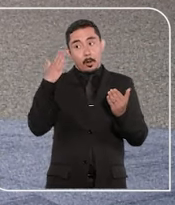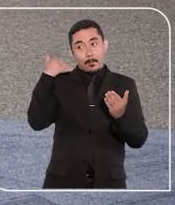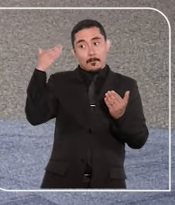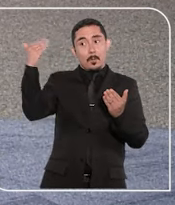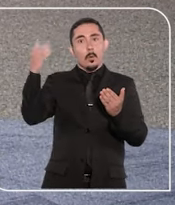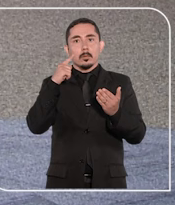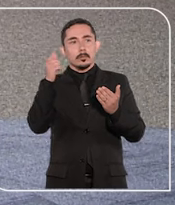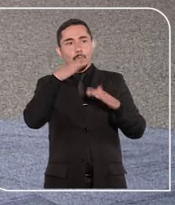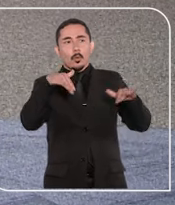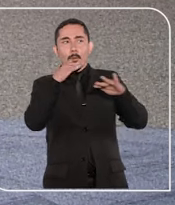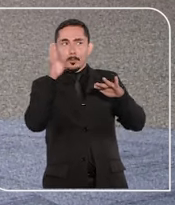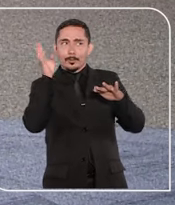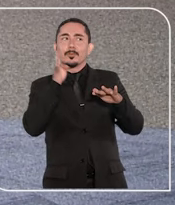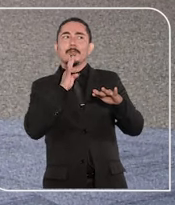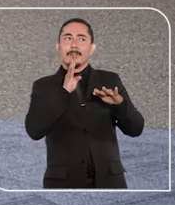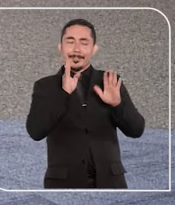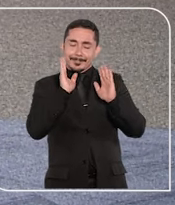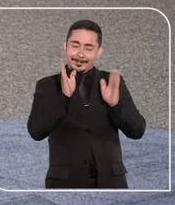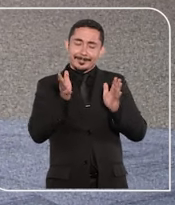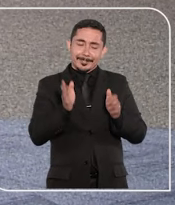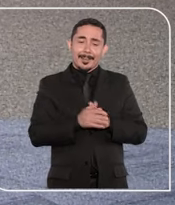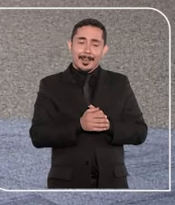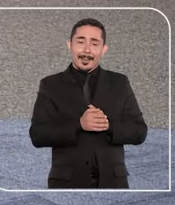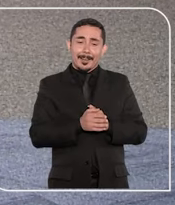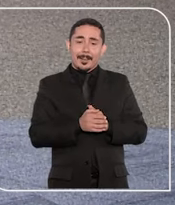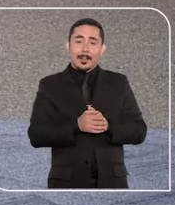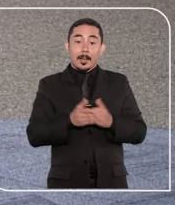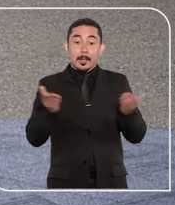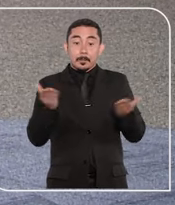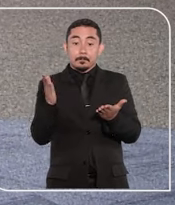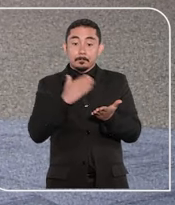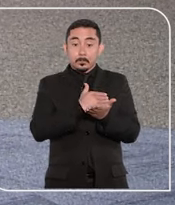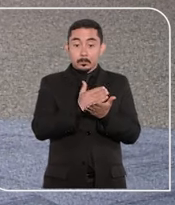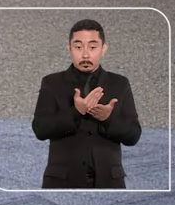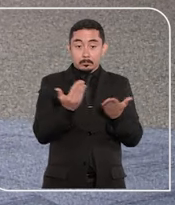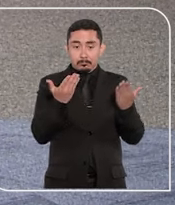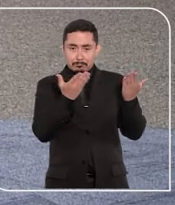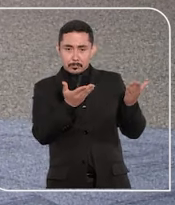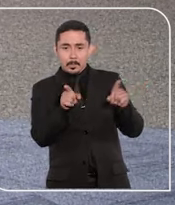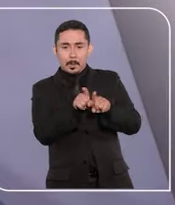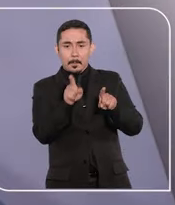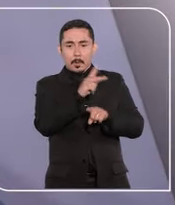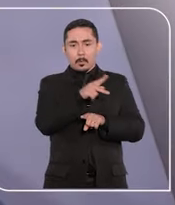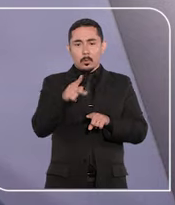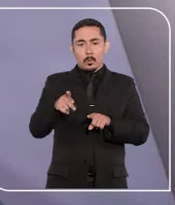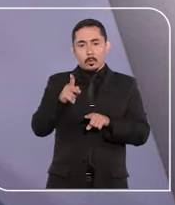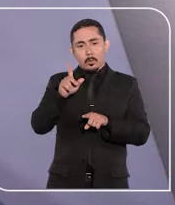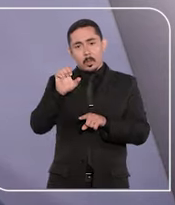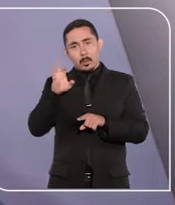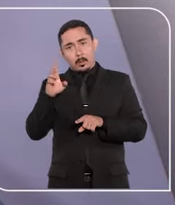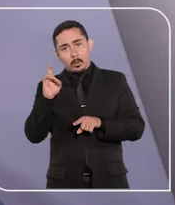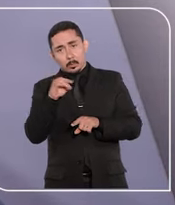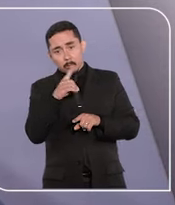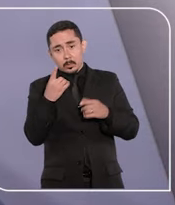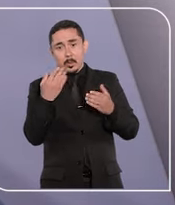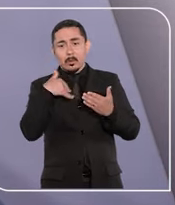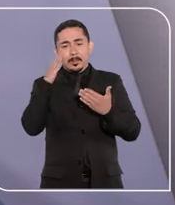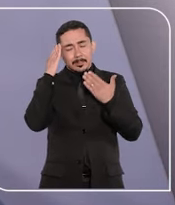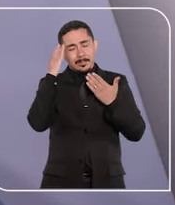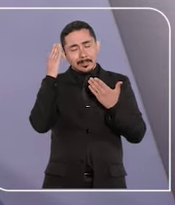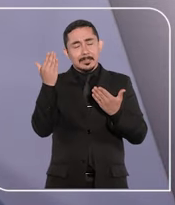deixam mentir, viu, professor Leonardo? Então a gente começa com você, professor Leonardo. Eu gostaria de saber por qual motivo, então, a nossa